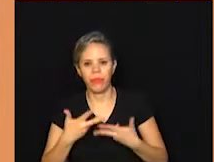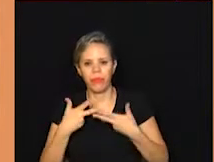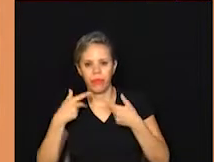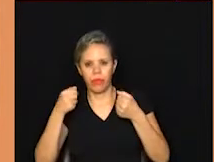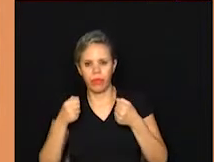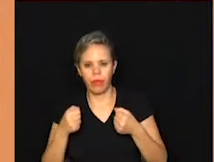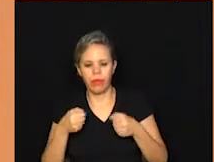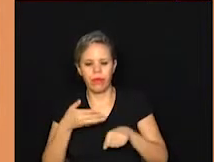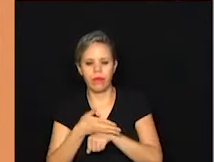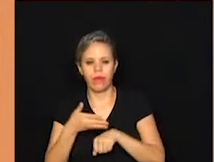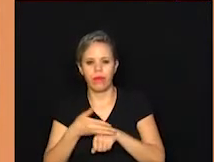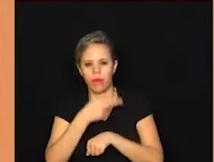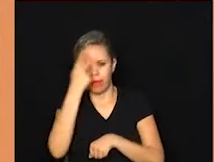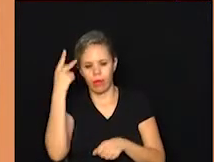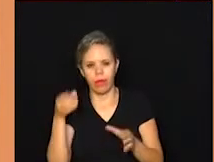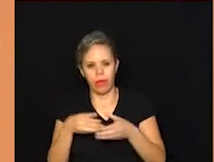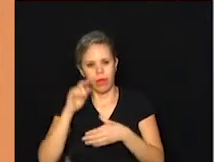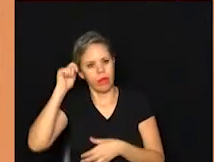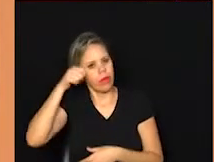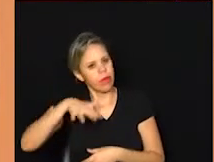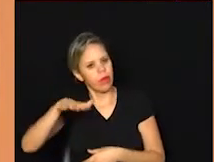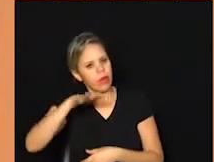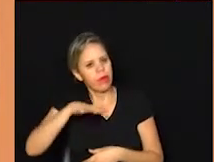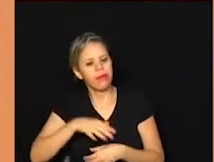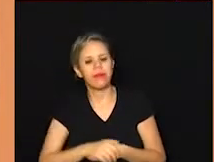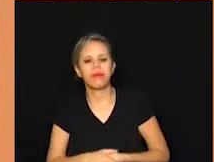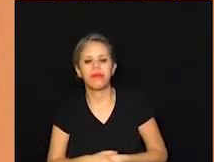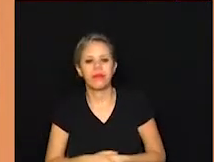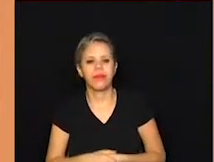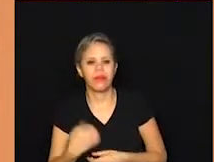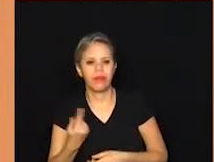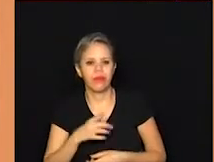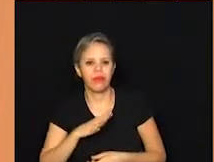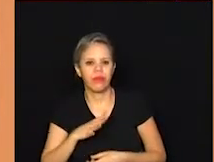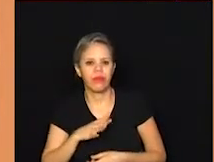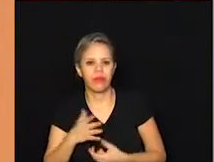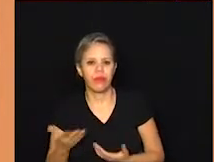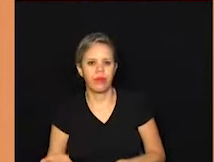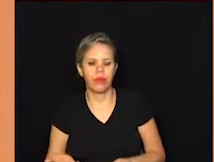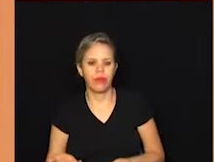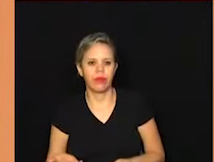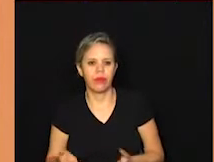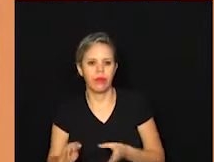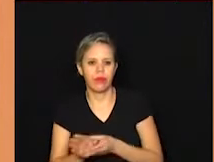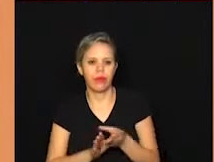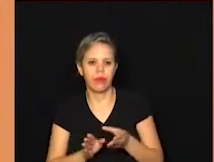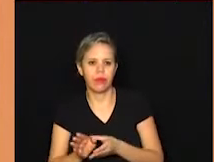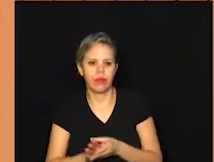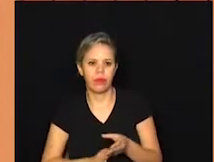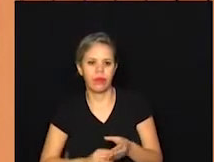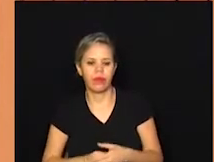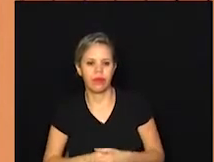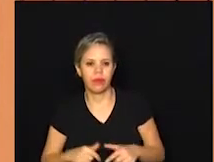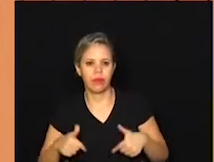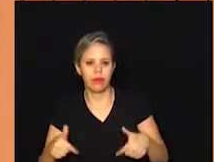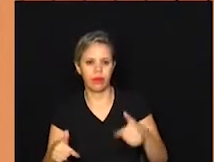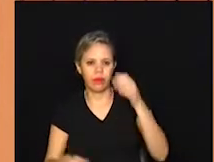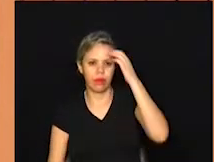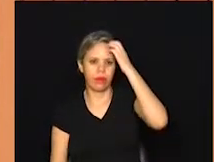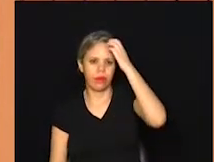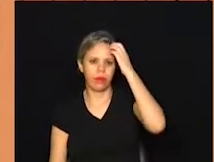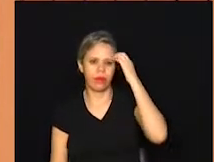a participação da comunidade negra na nossa cidade, enquanto conselho, enquanto atuação?